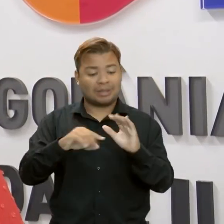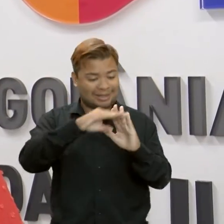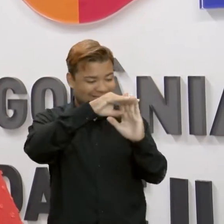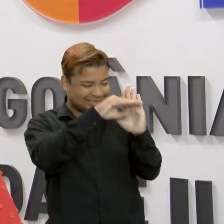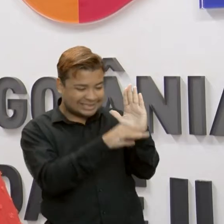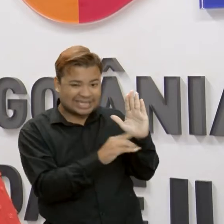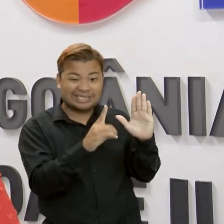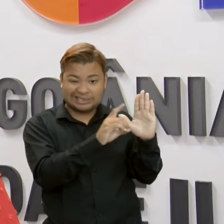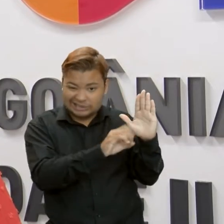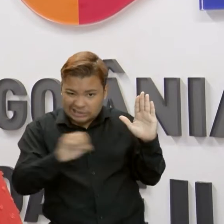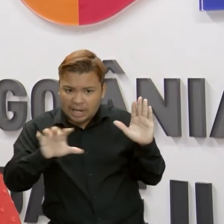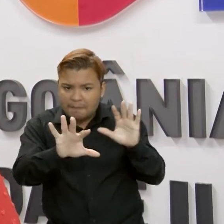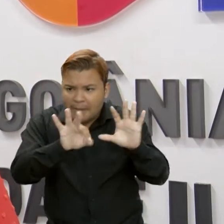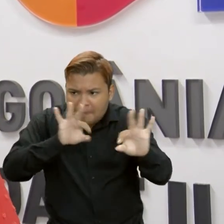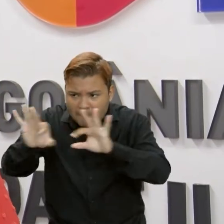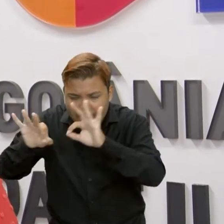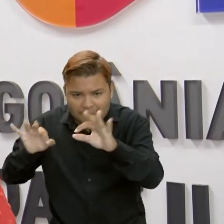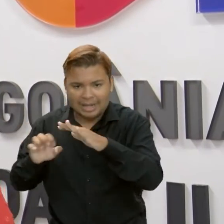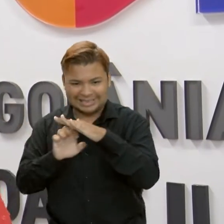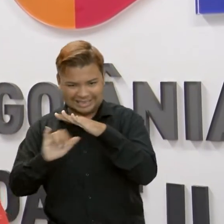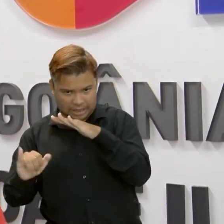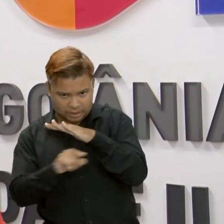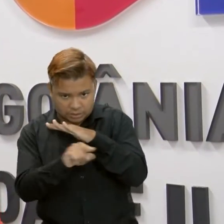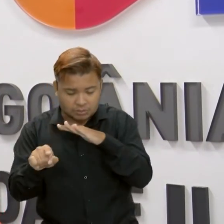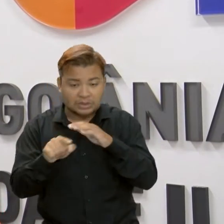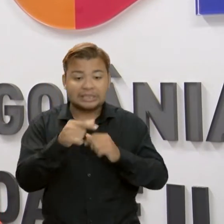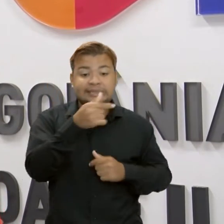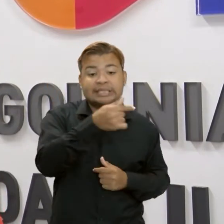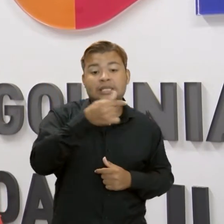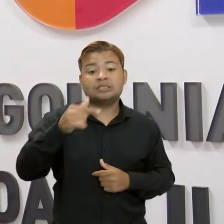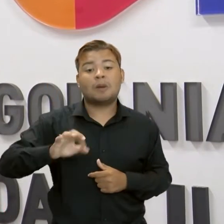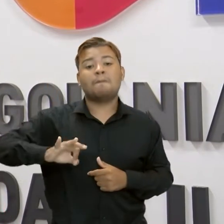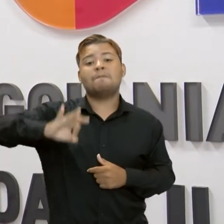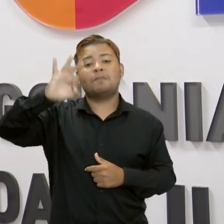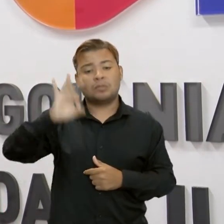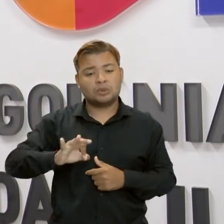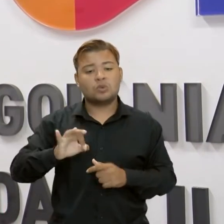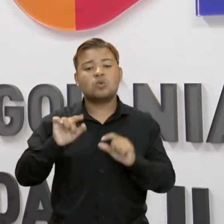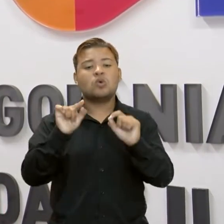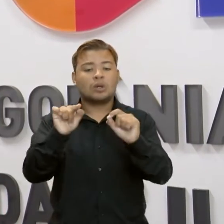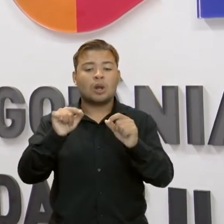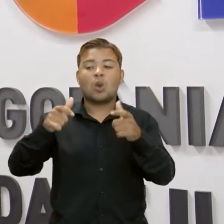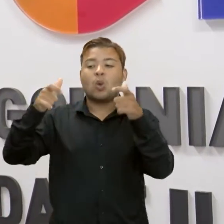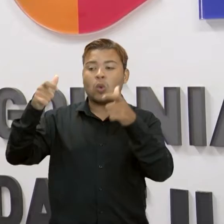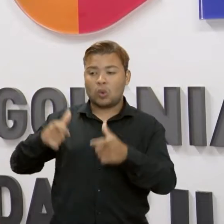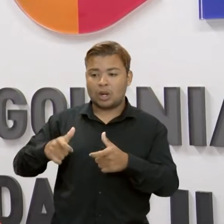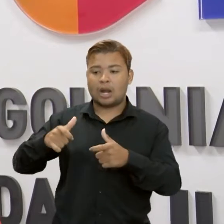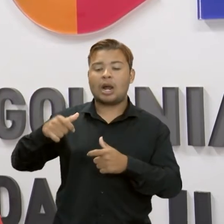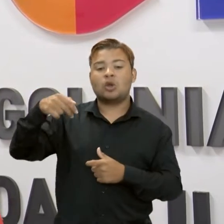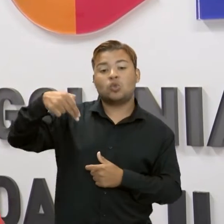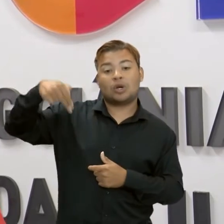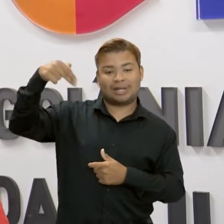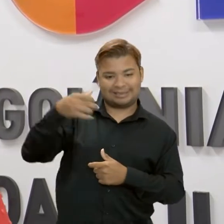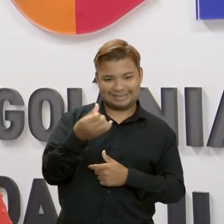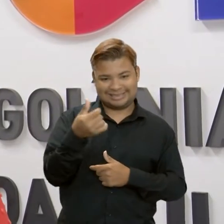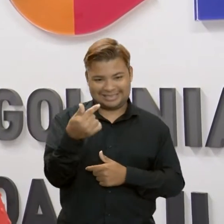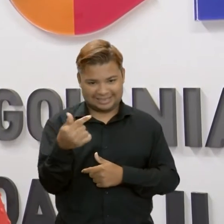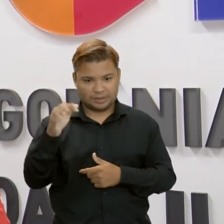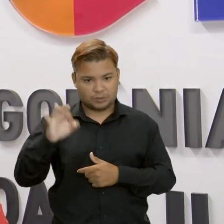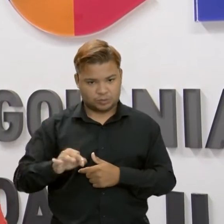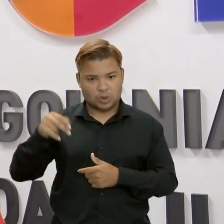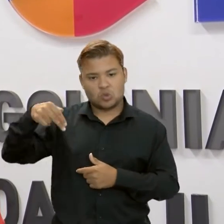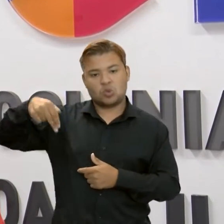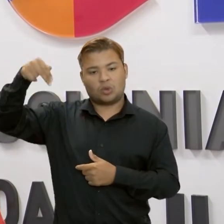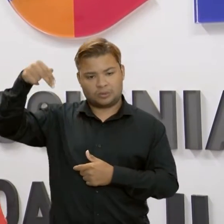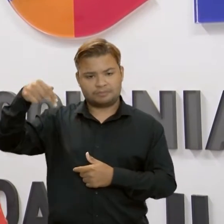foram selecionadas, em torno de 67% foi o aumento para a região nordeste e 50% das